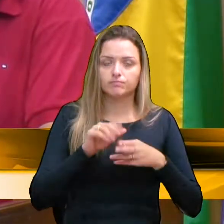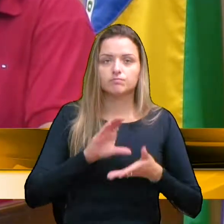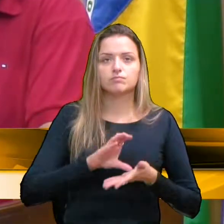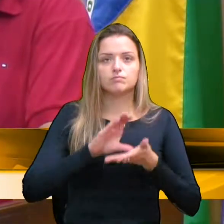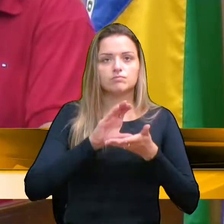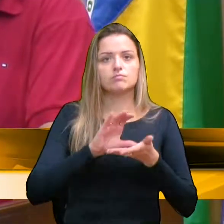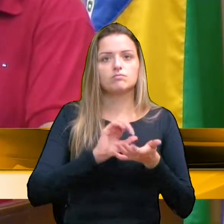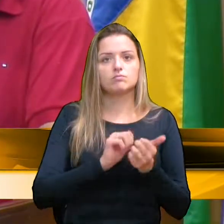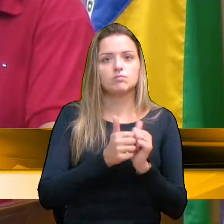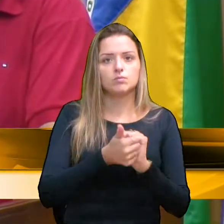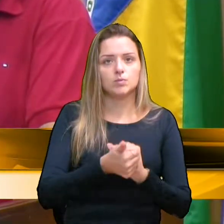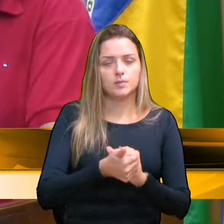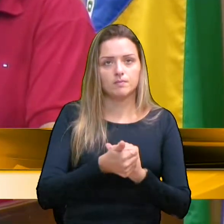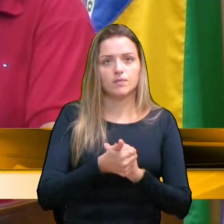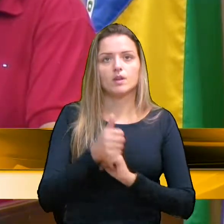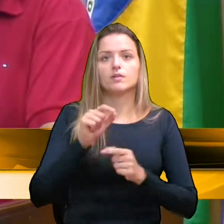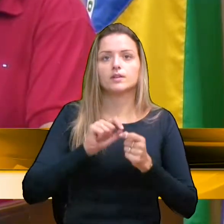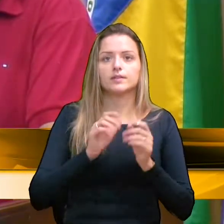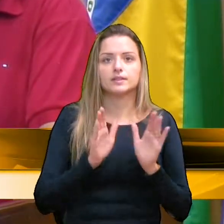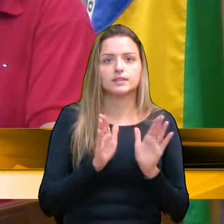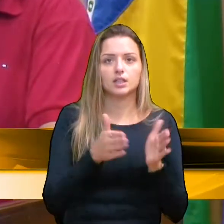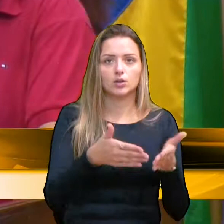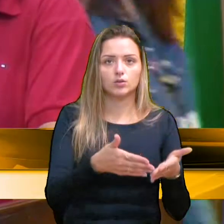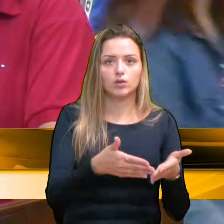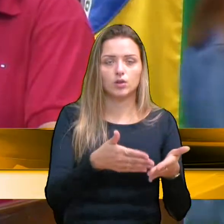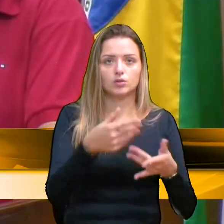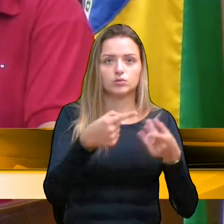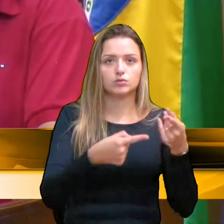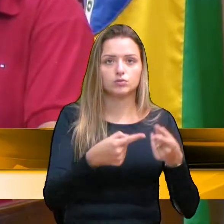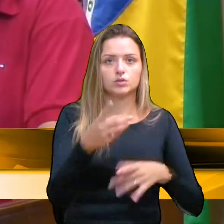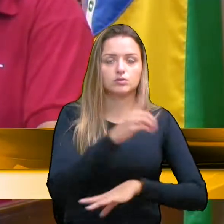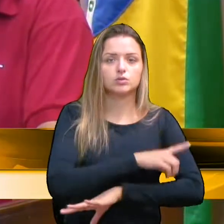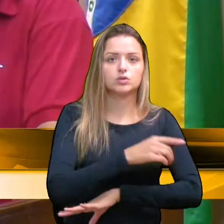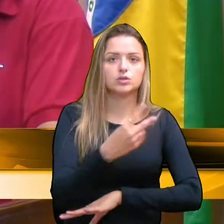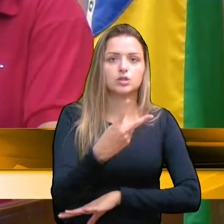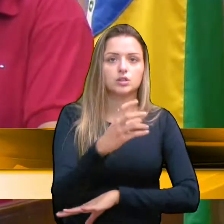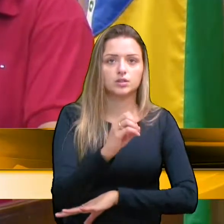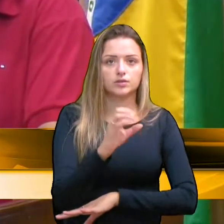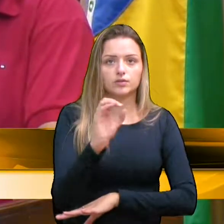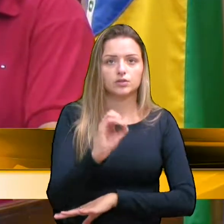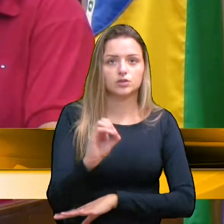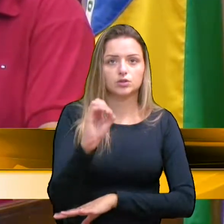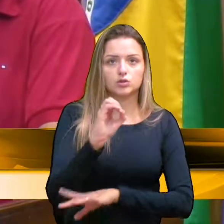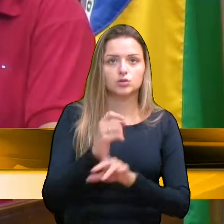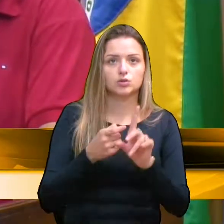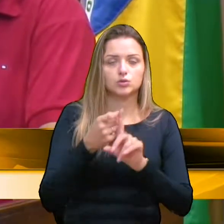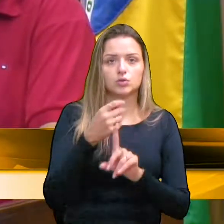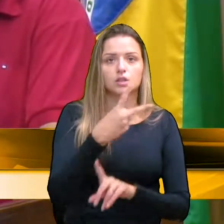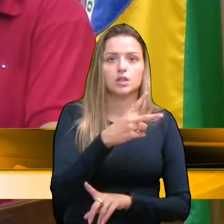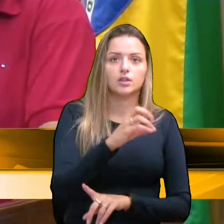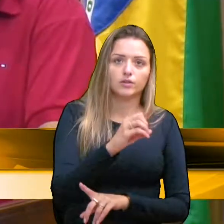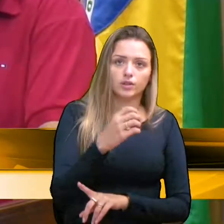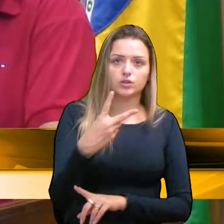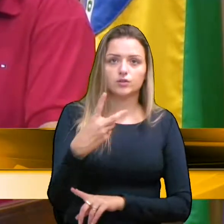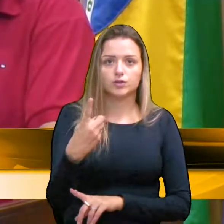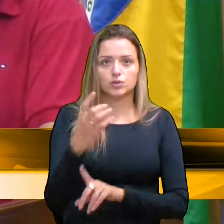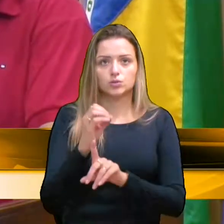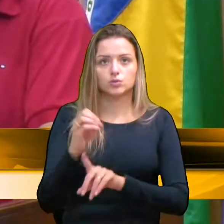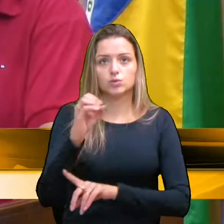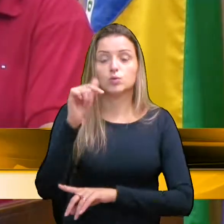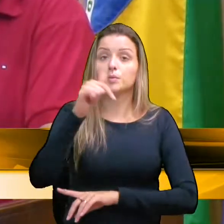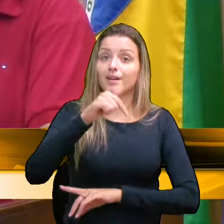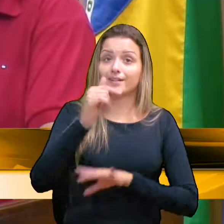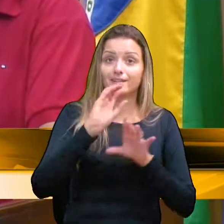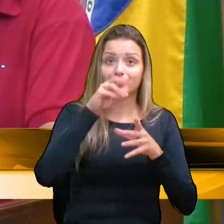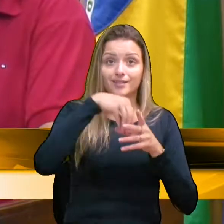vai realizar esse fórum no próximo dia 20 de outubro, seria dia 20 e 21, aqui na Câmara de